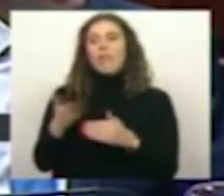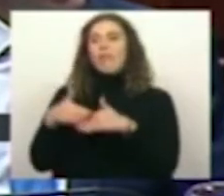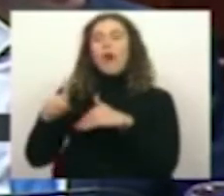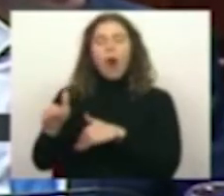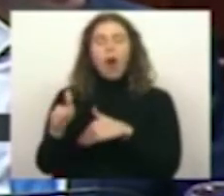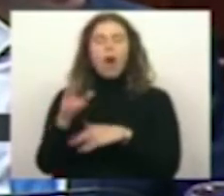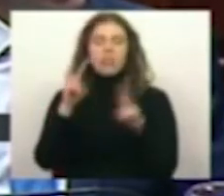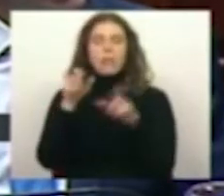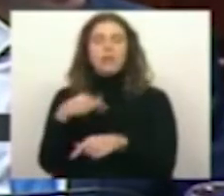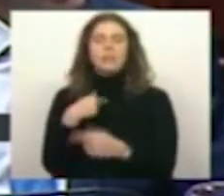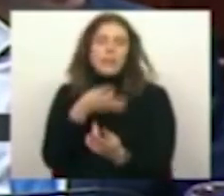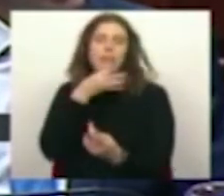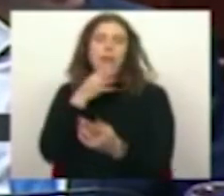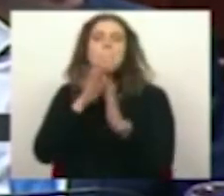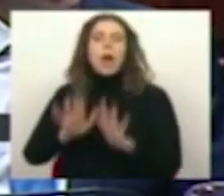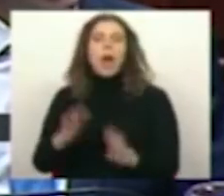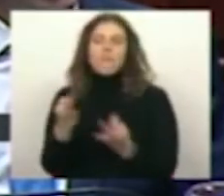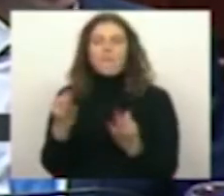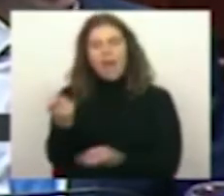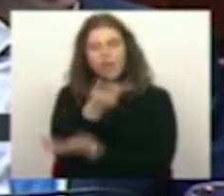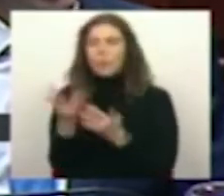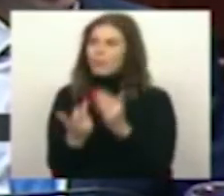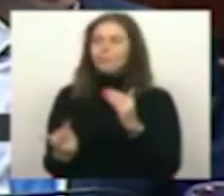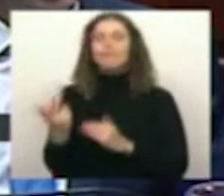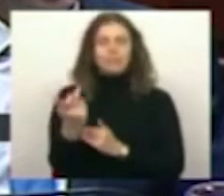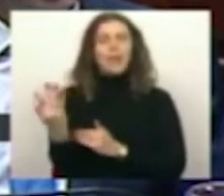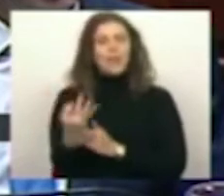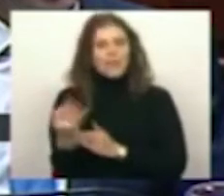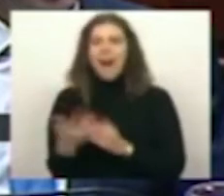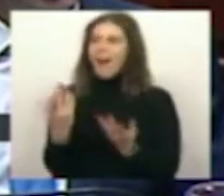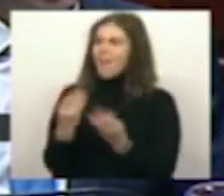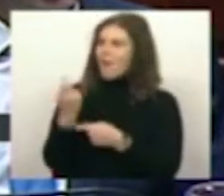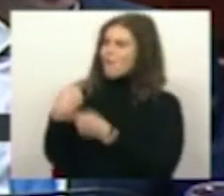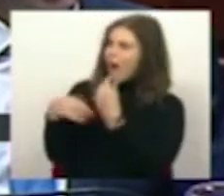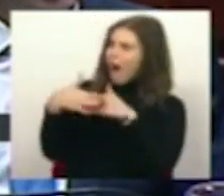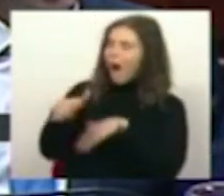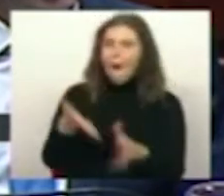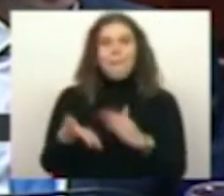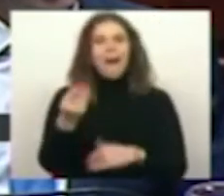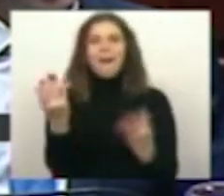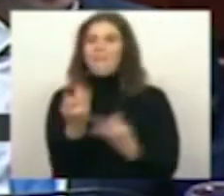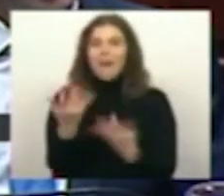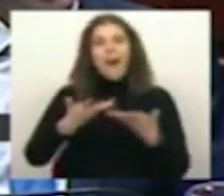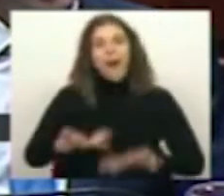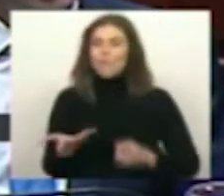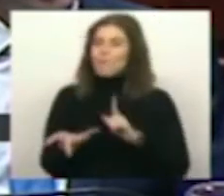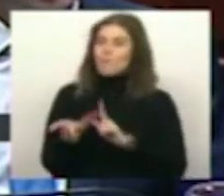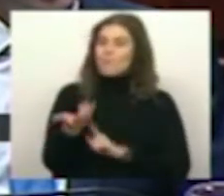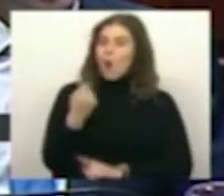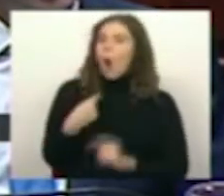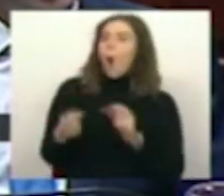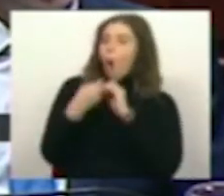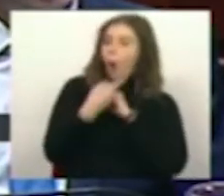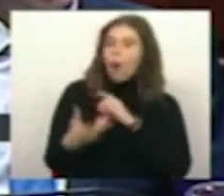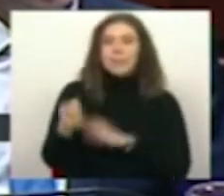externo. É verdade, a economia está a crescer. É verdade, estamos a exportar mais. É verdade, estamos a ganhar cota de